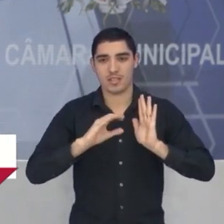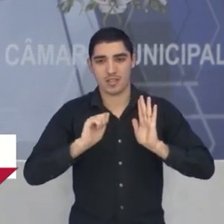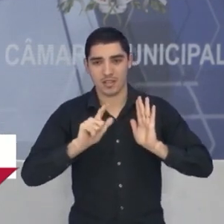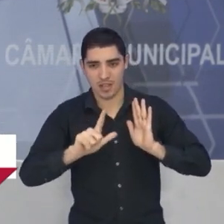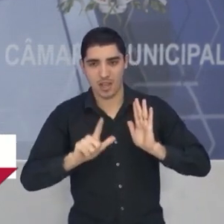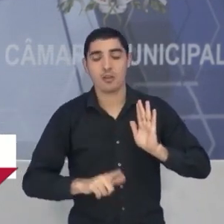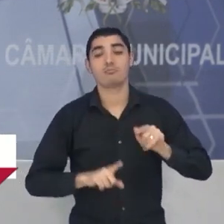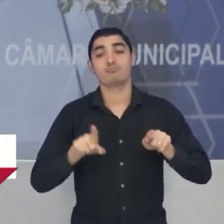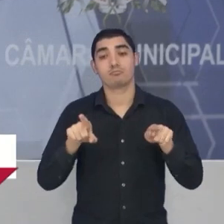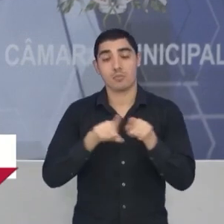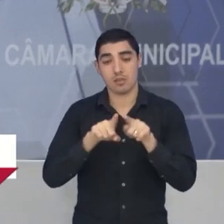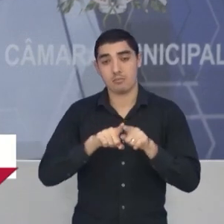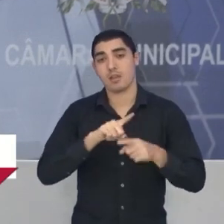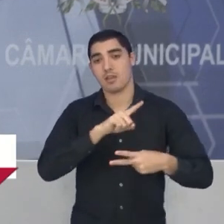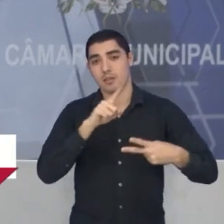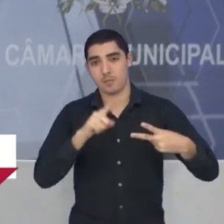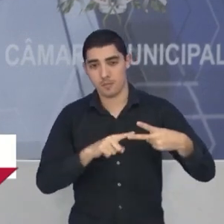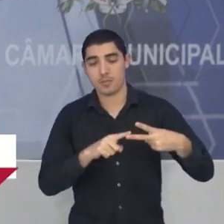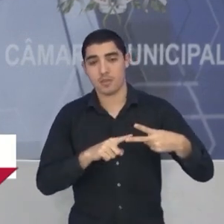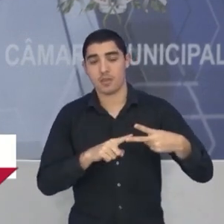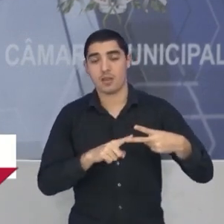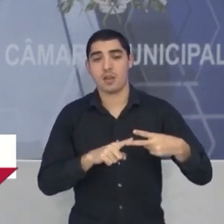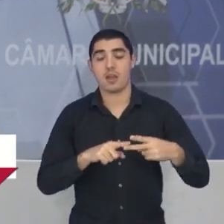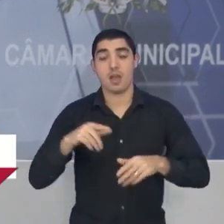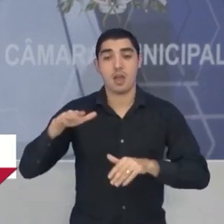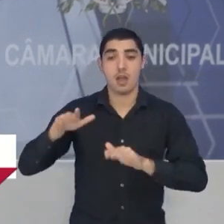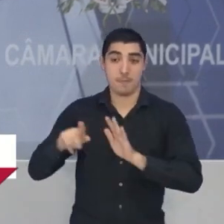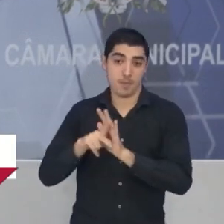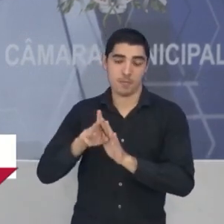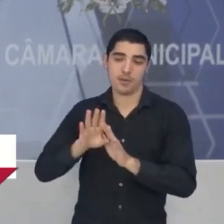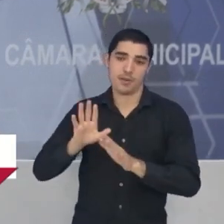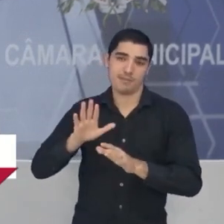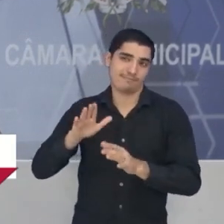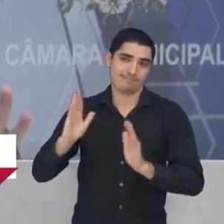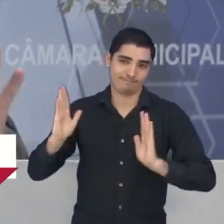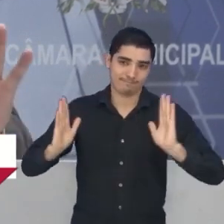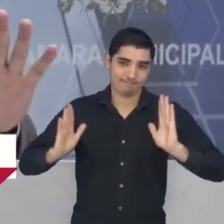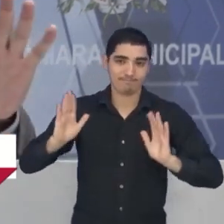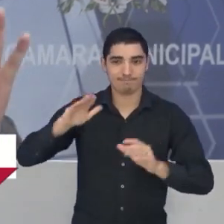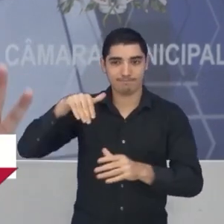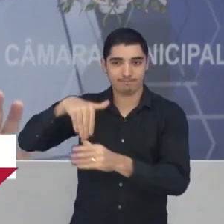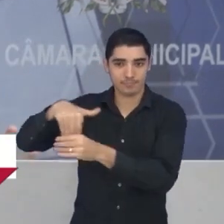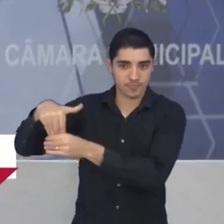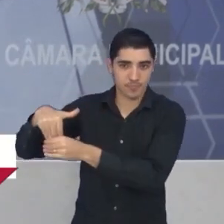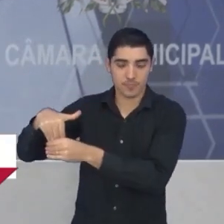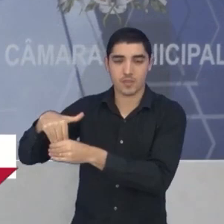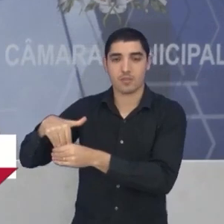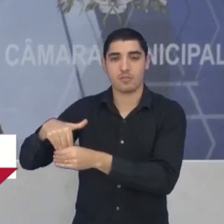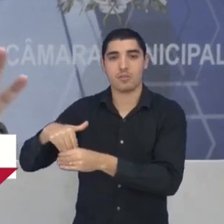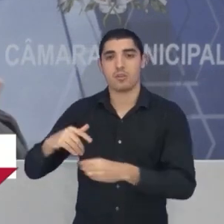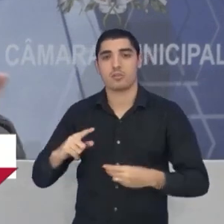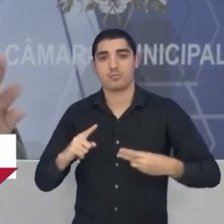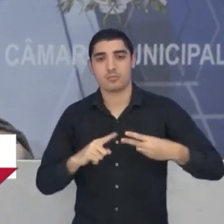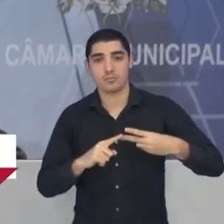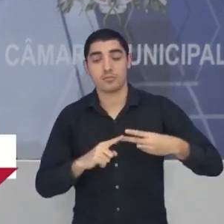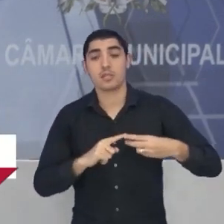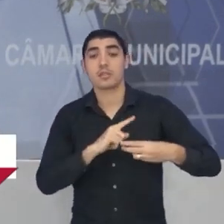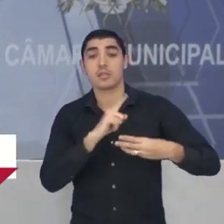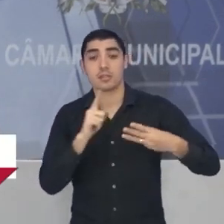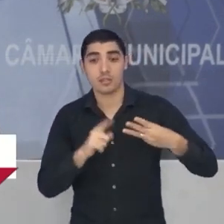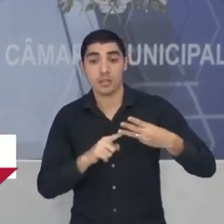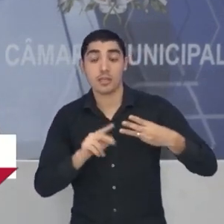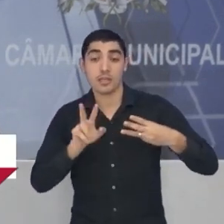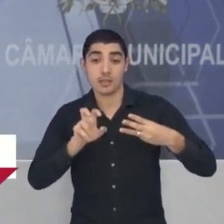vedações da legislação eleitoral e vai ter coisas para assuntos